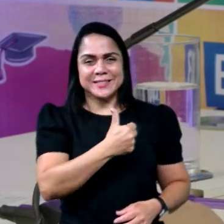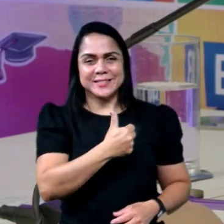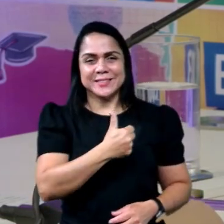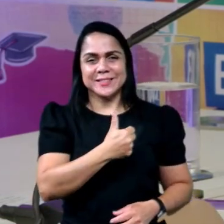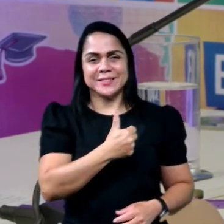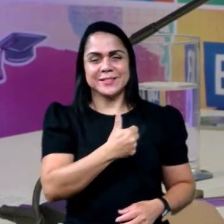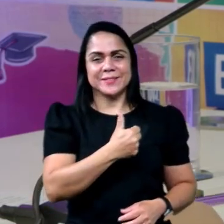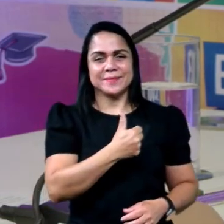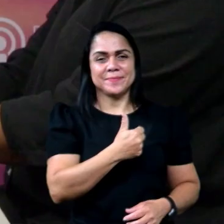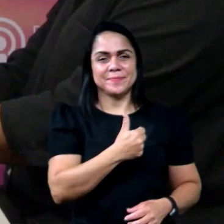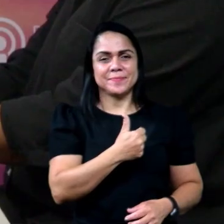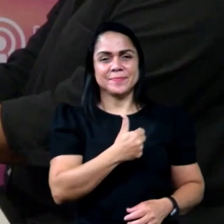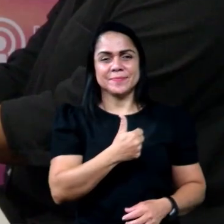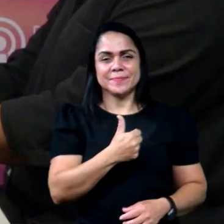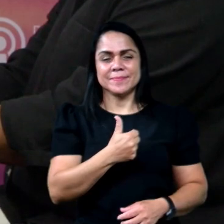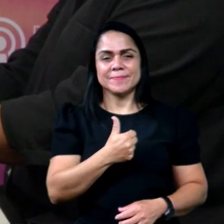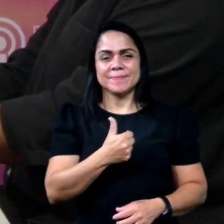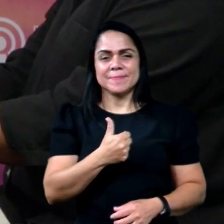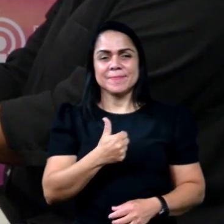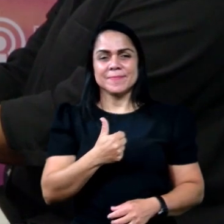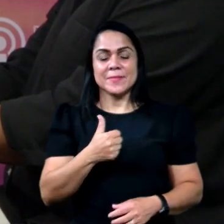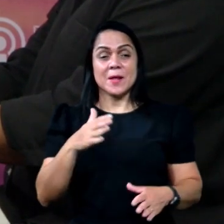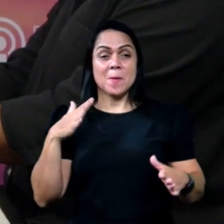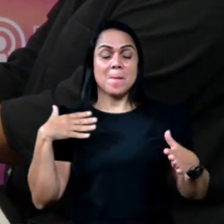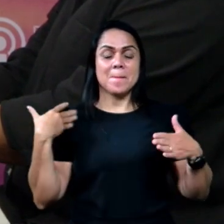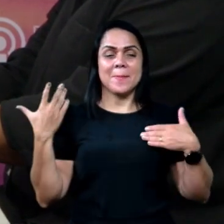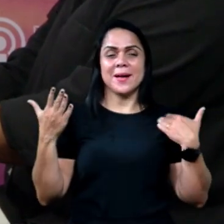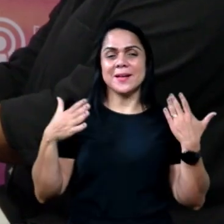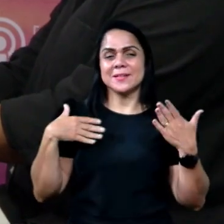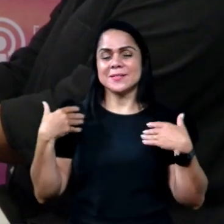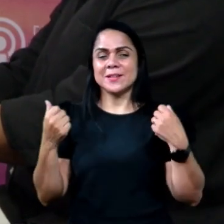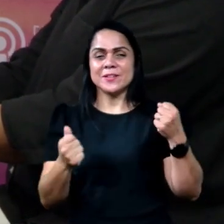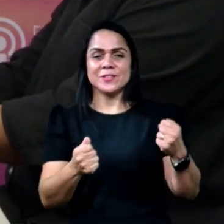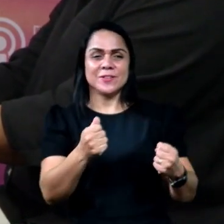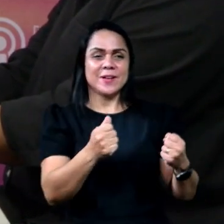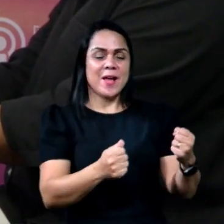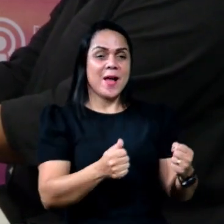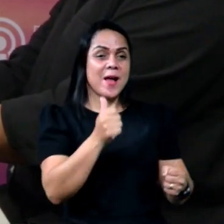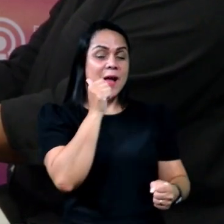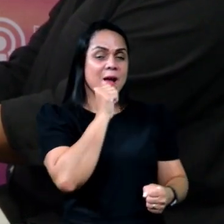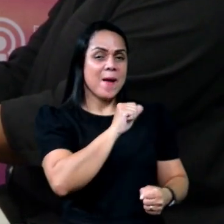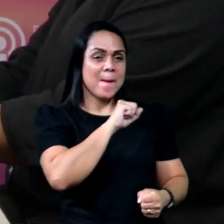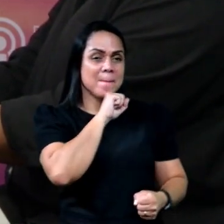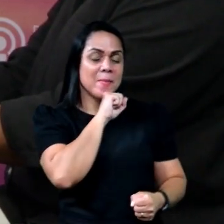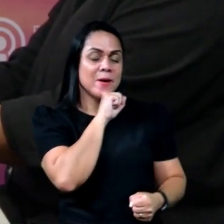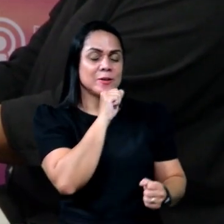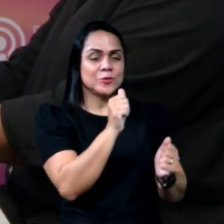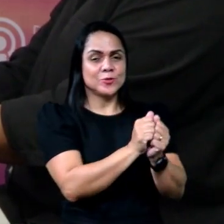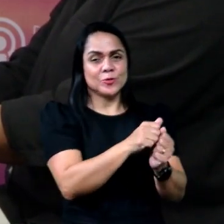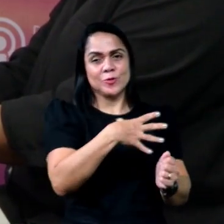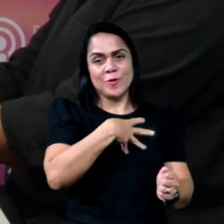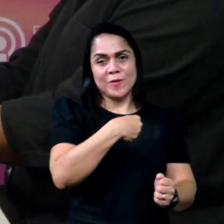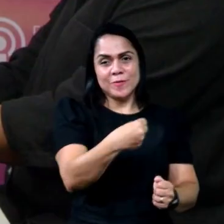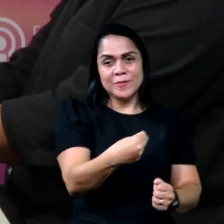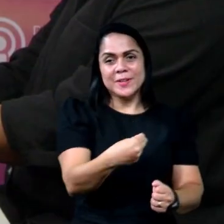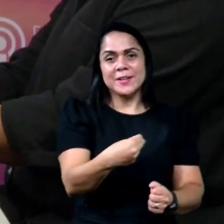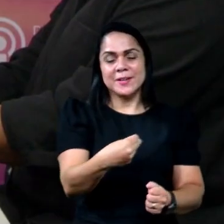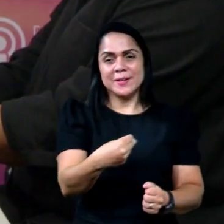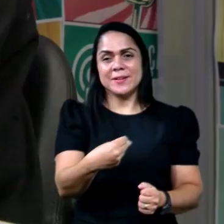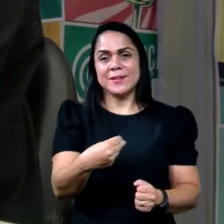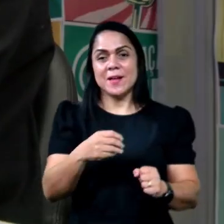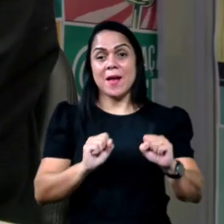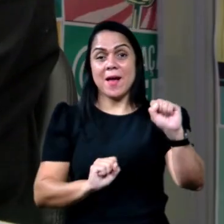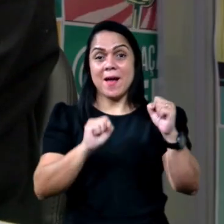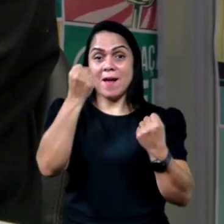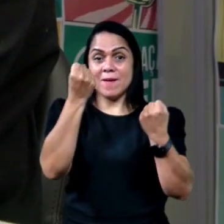com um passeio de carro, uma mãe com uma filha e um sonho. A Pequena Fábrica de Sonhos, né,